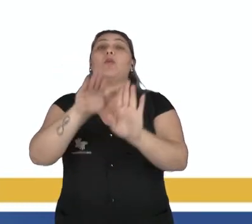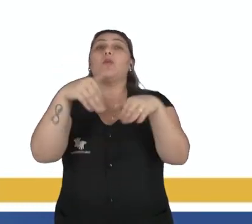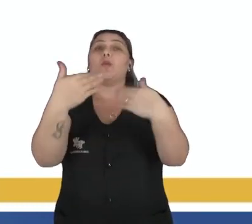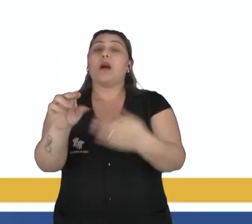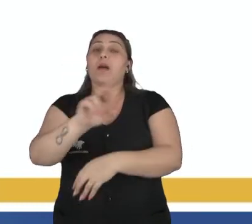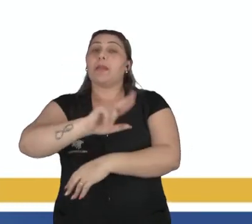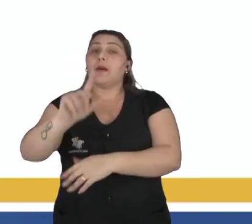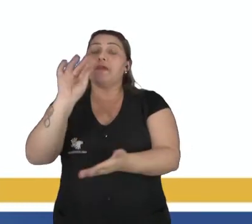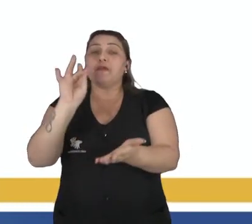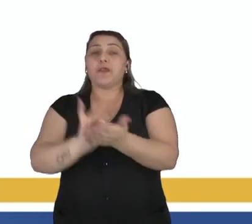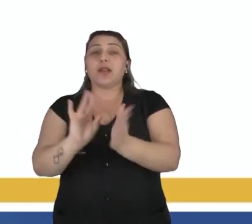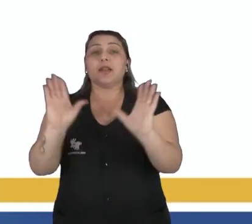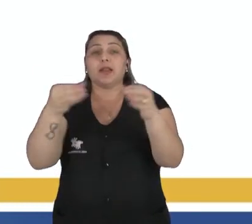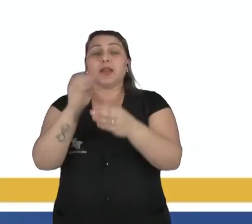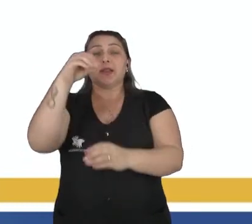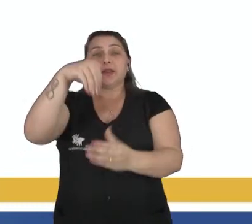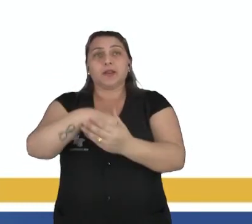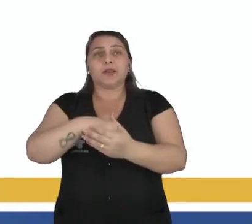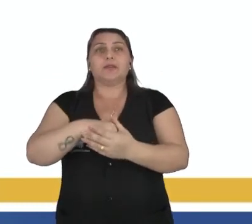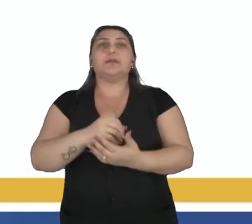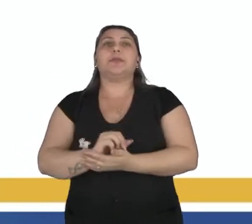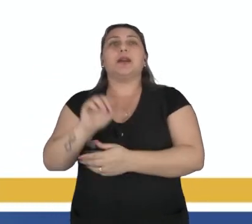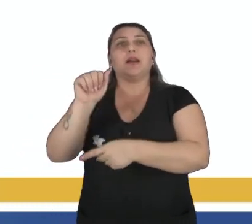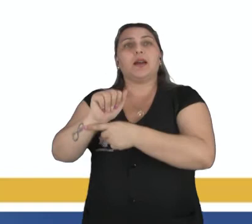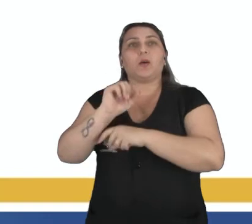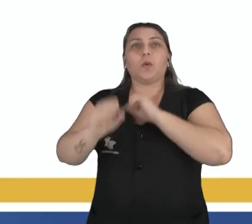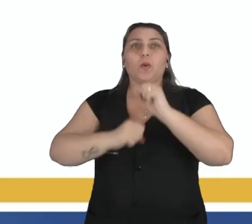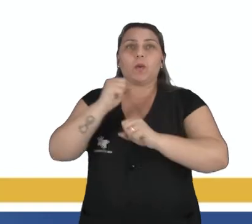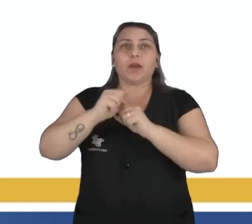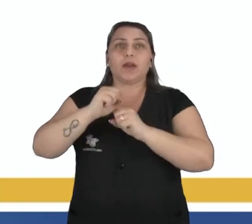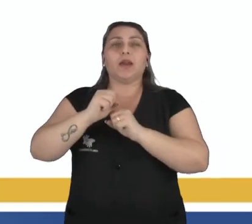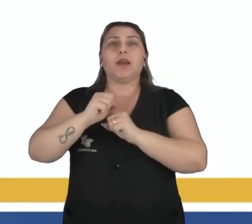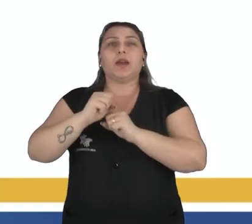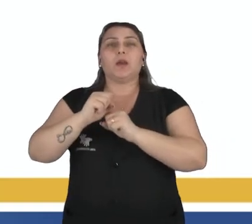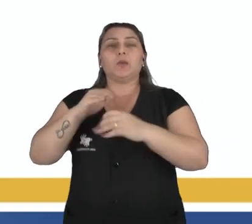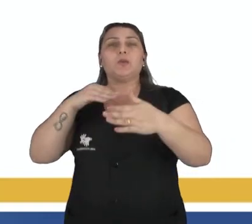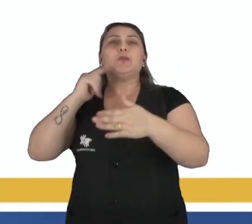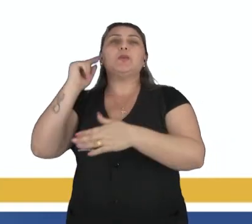qual não é realizada dentro dos estágios? A. Corrida com